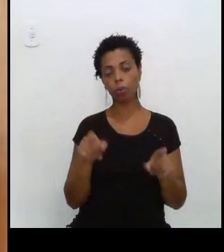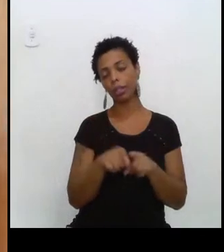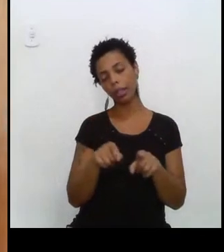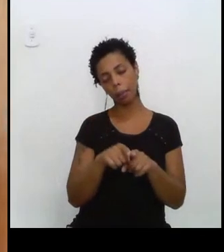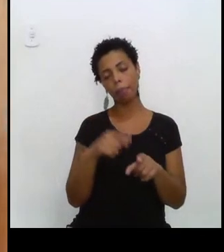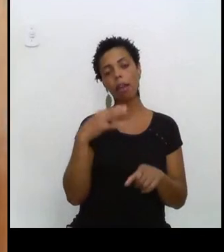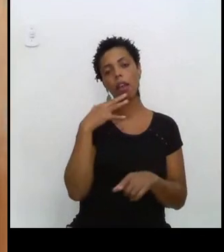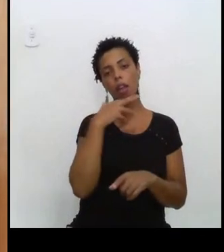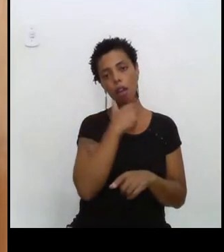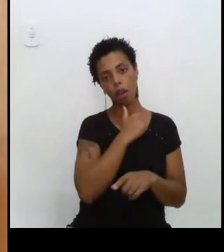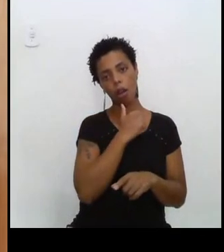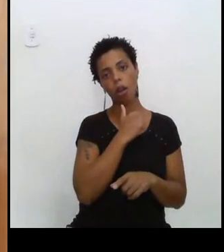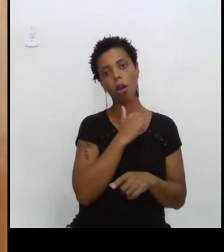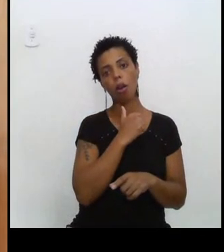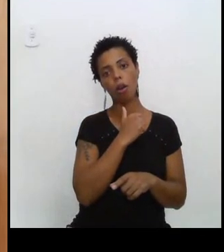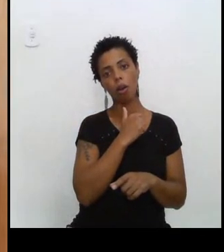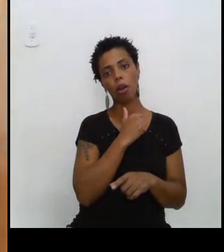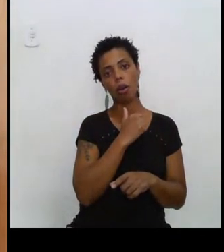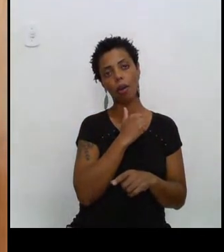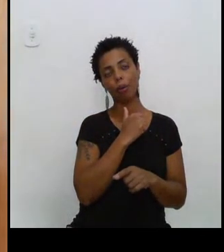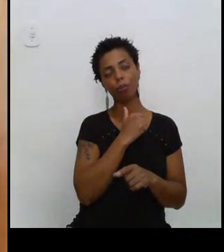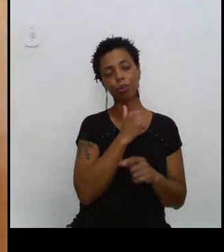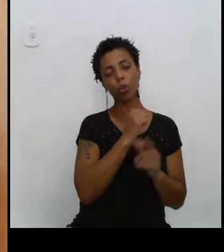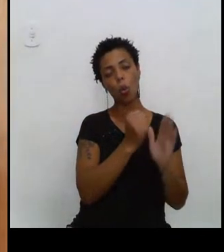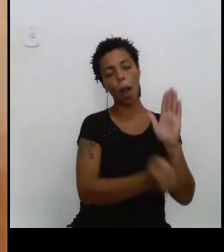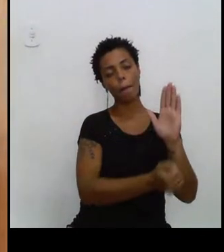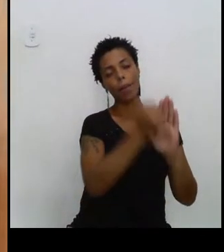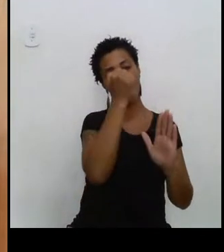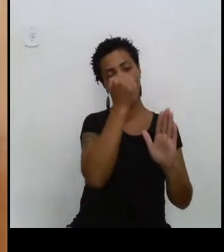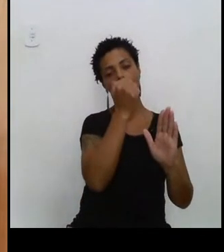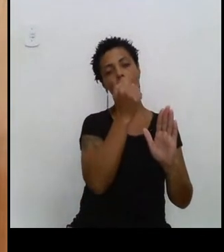ou intervención é